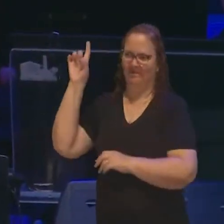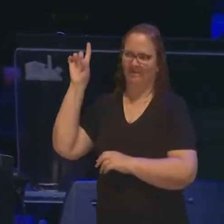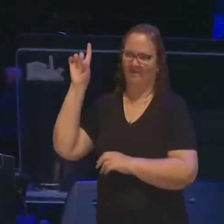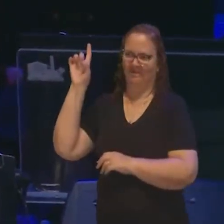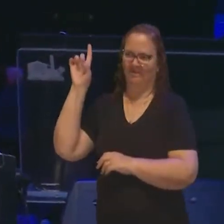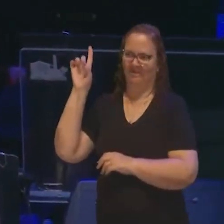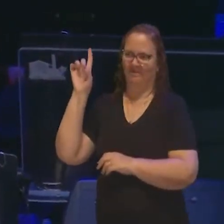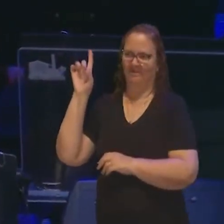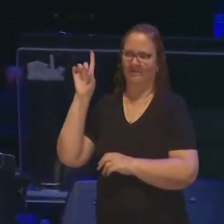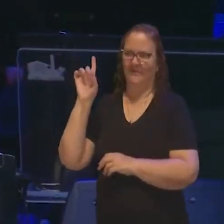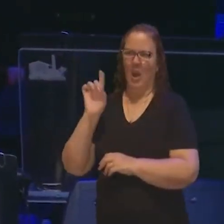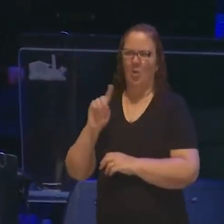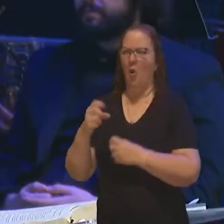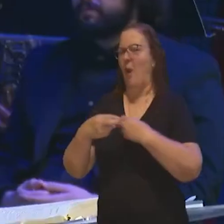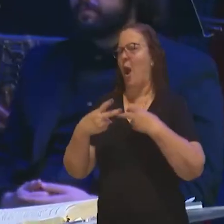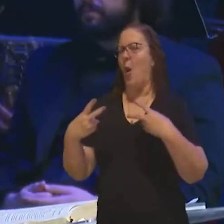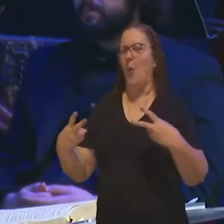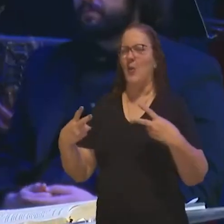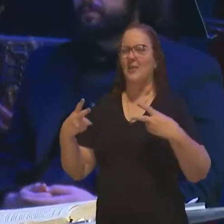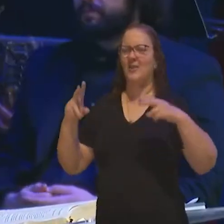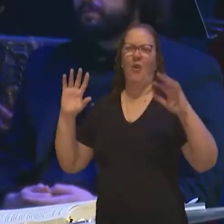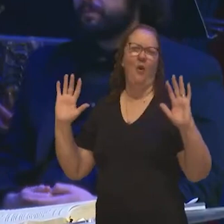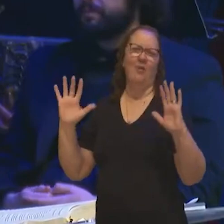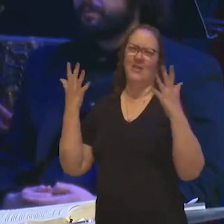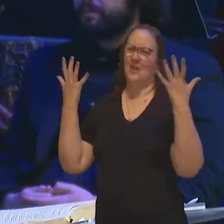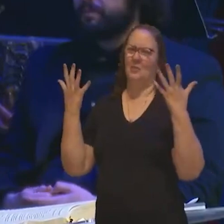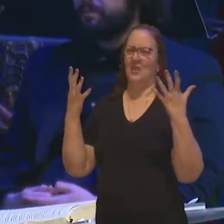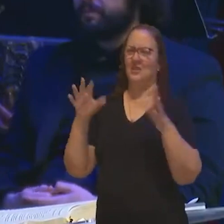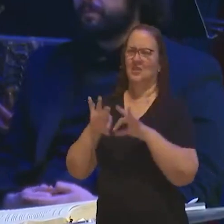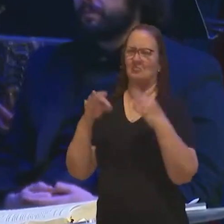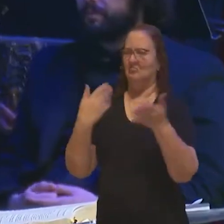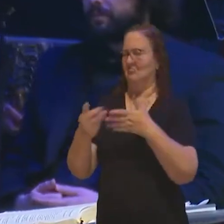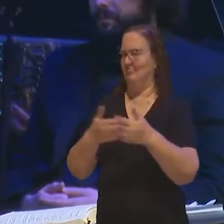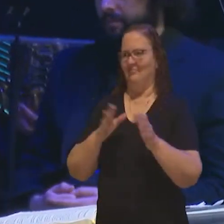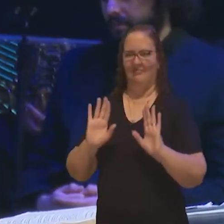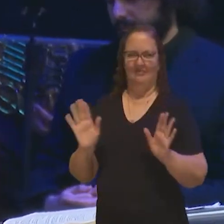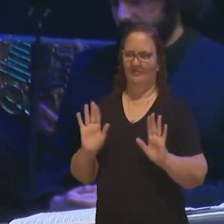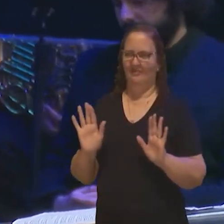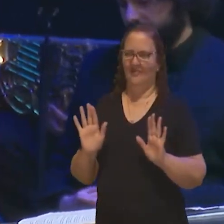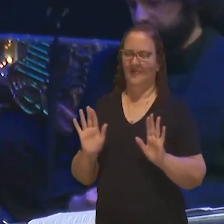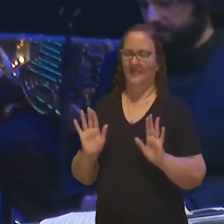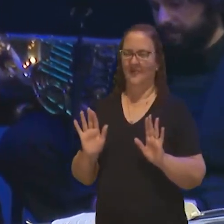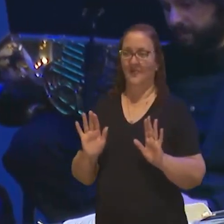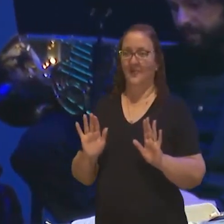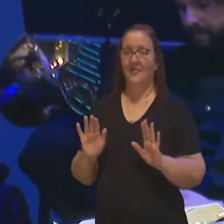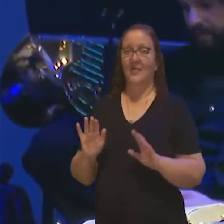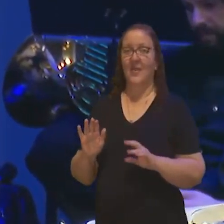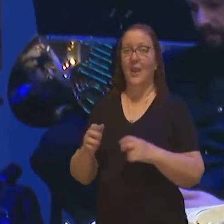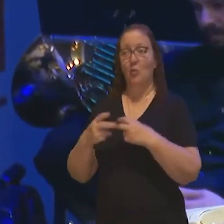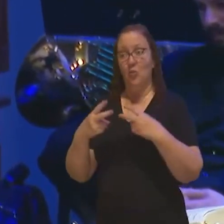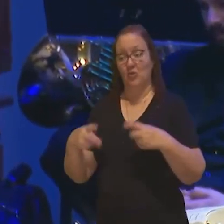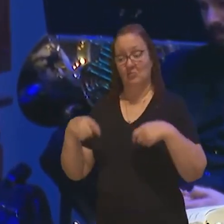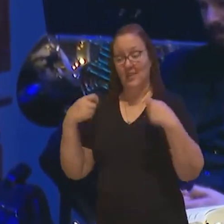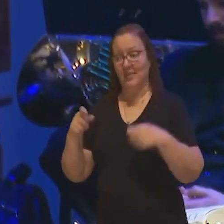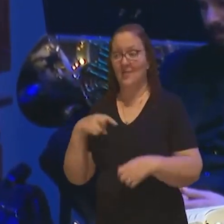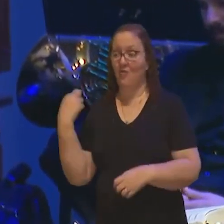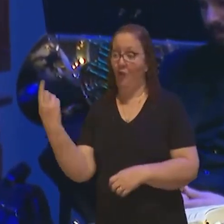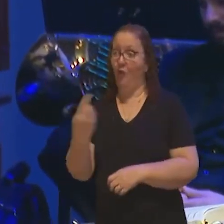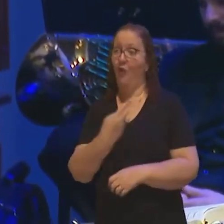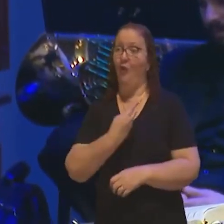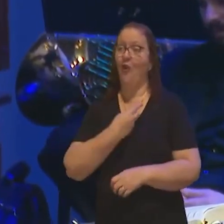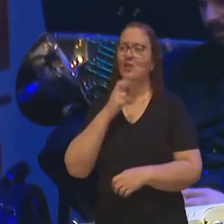Não é uma coisa, um evento que acontece. Não, exige de nós uma resposta, exige de nós